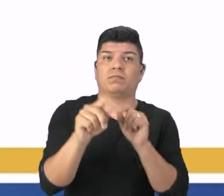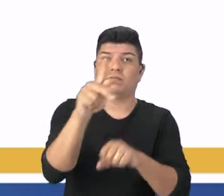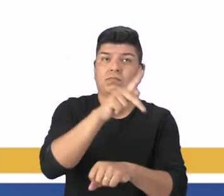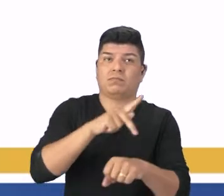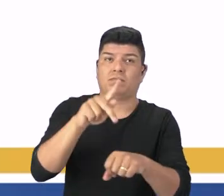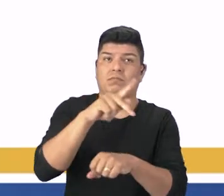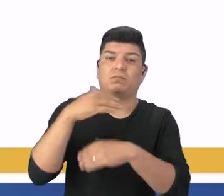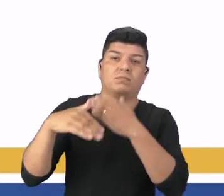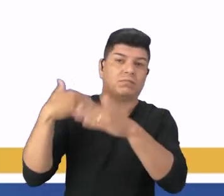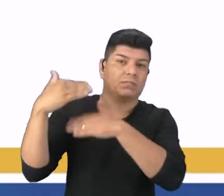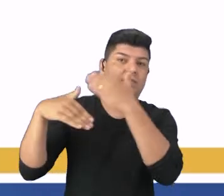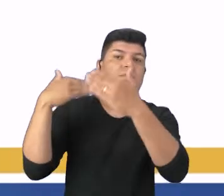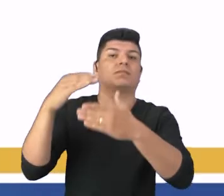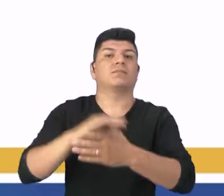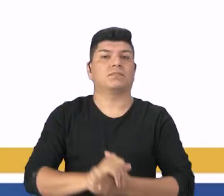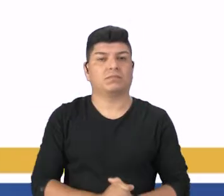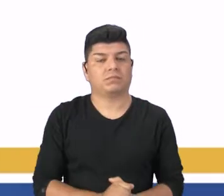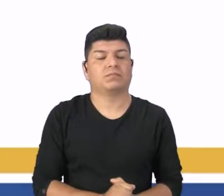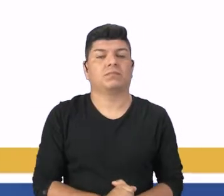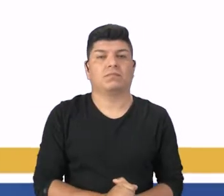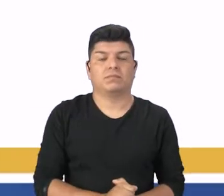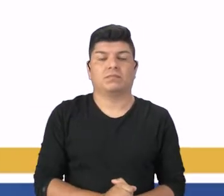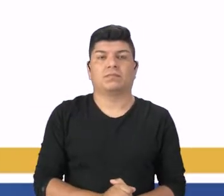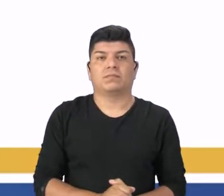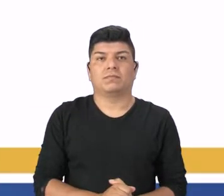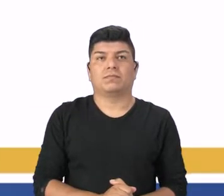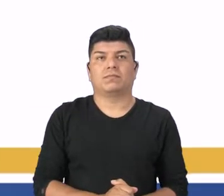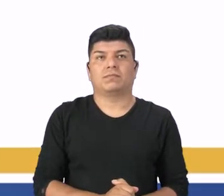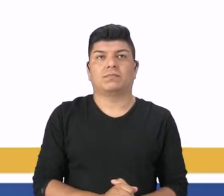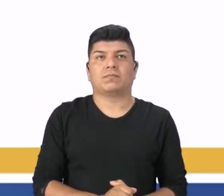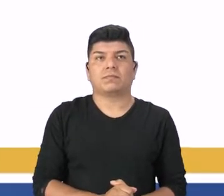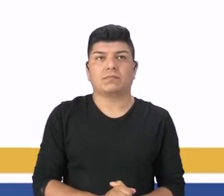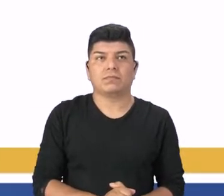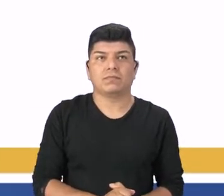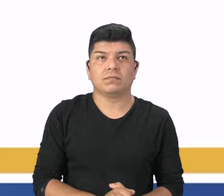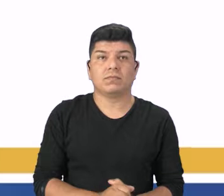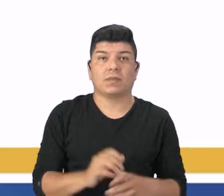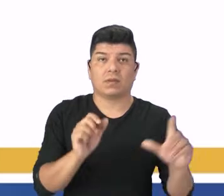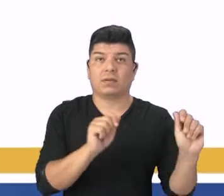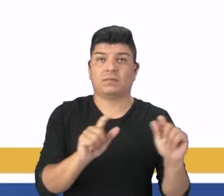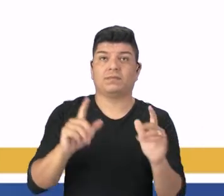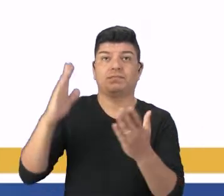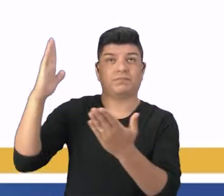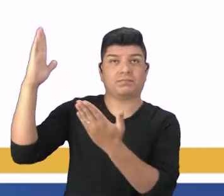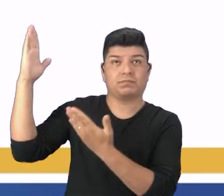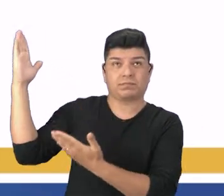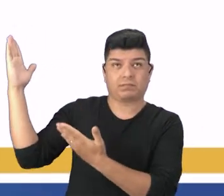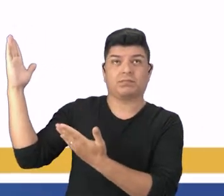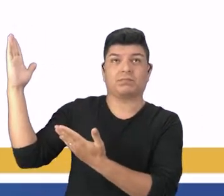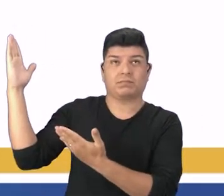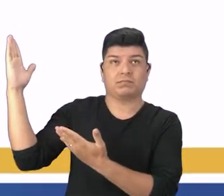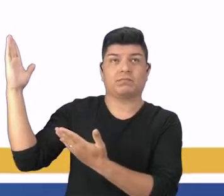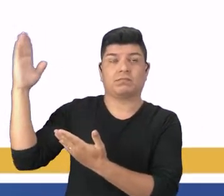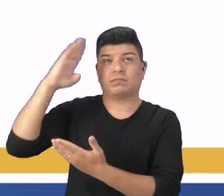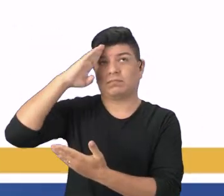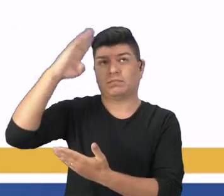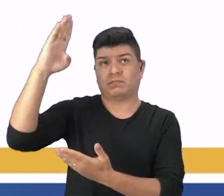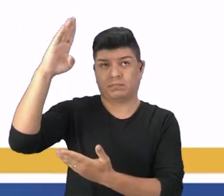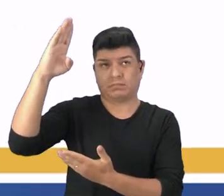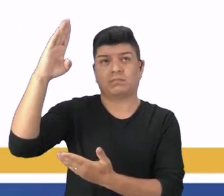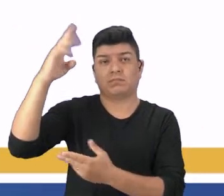geograficamente nos países em desenvolvimento. Vamos ver aqui o ranking dos